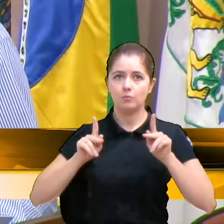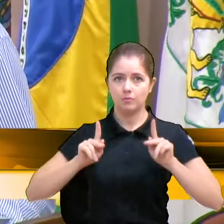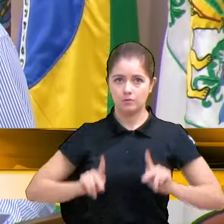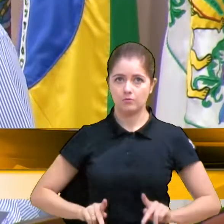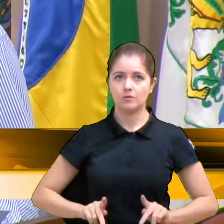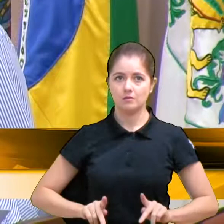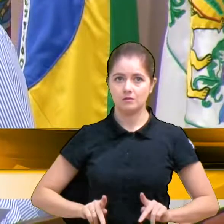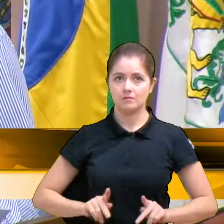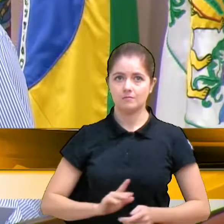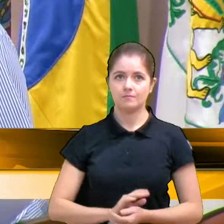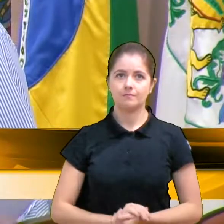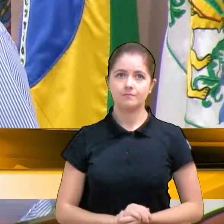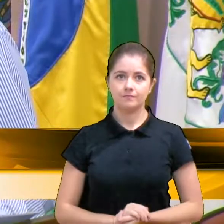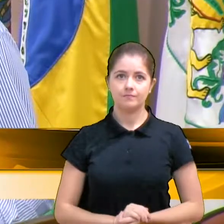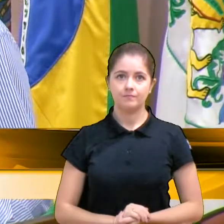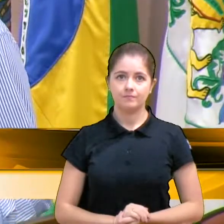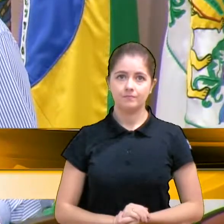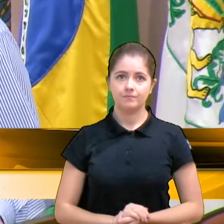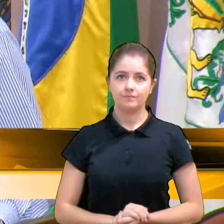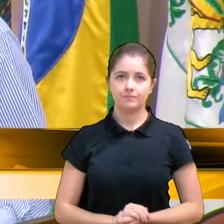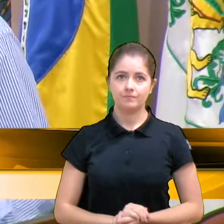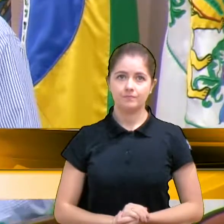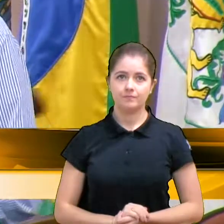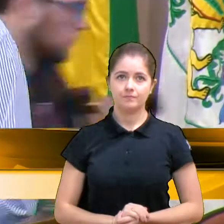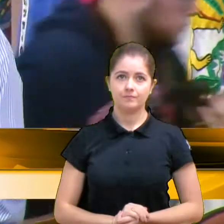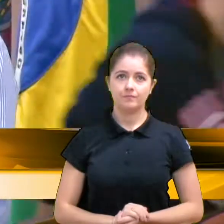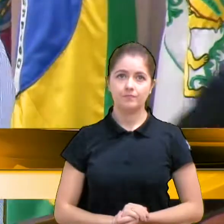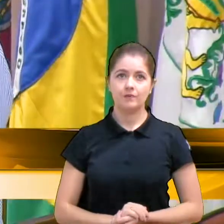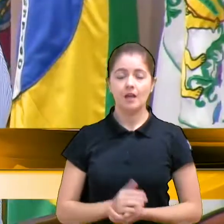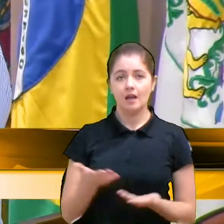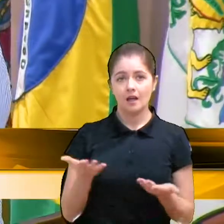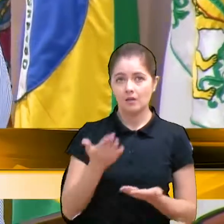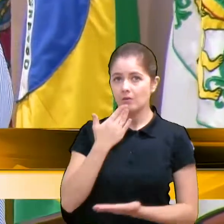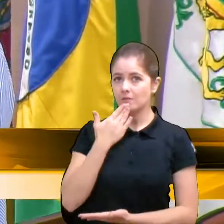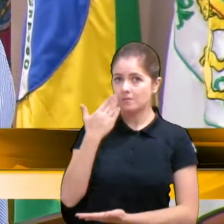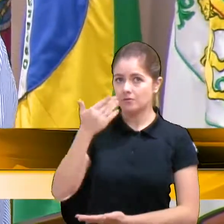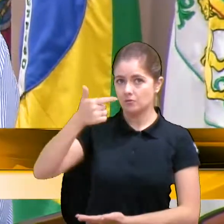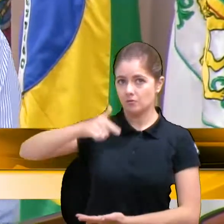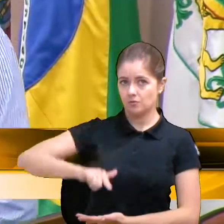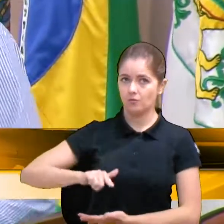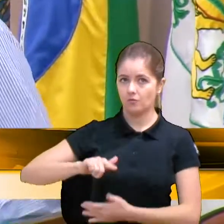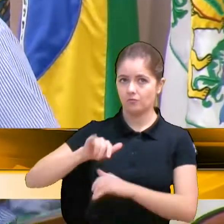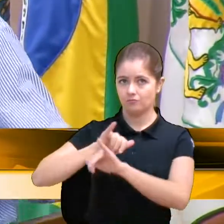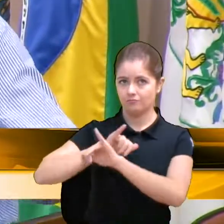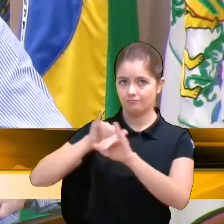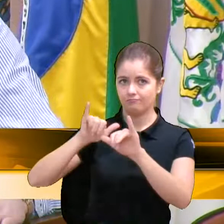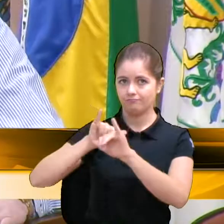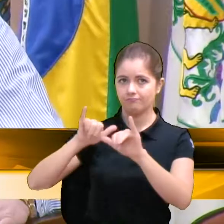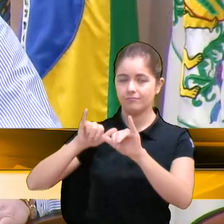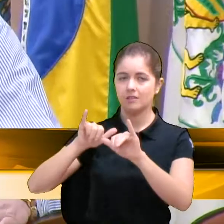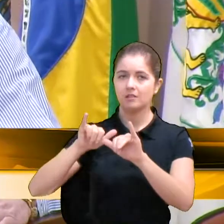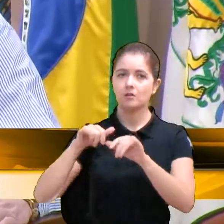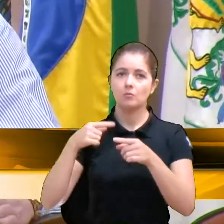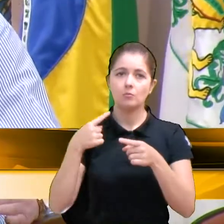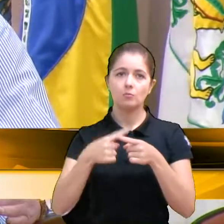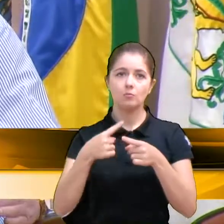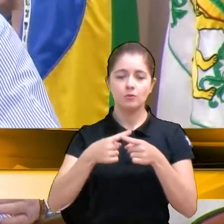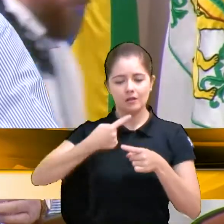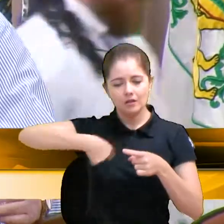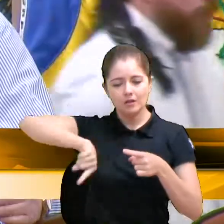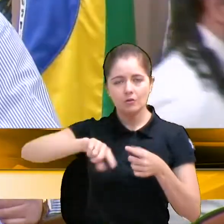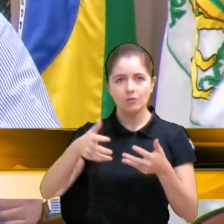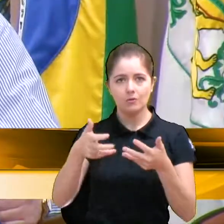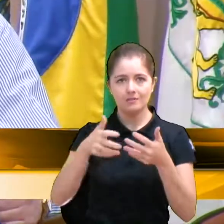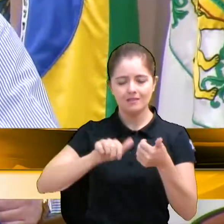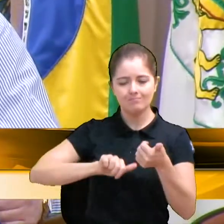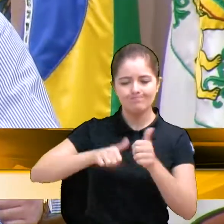jurídicas. Bem, agora nós estamos repetindo esse pedido de informações para que possamos avaliar nesses